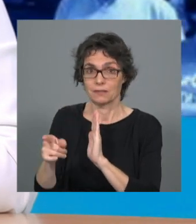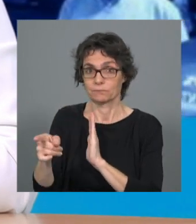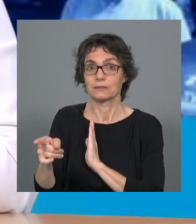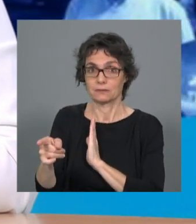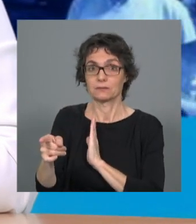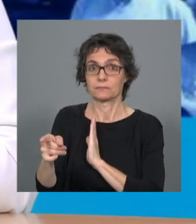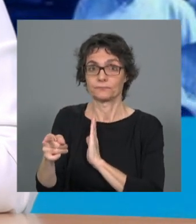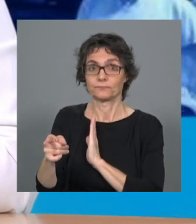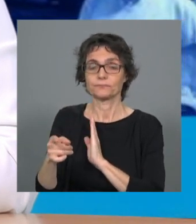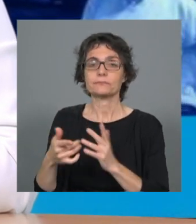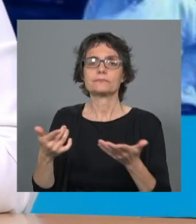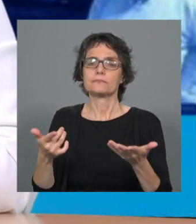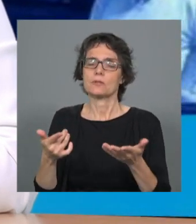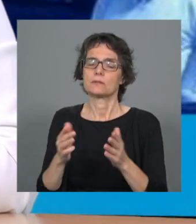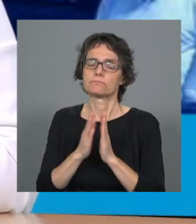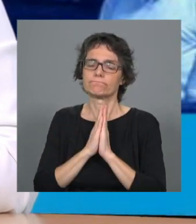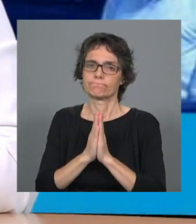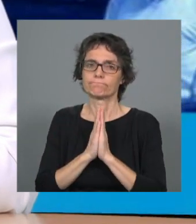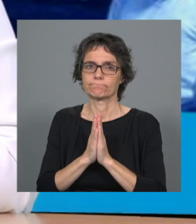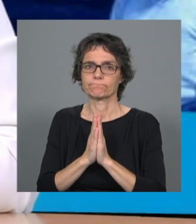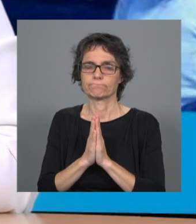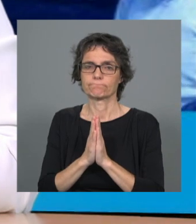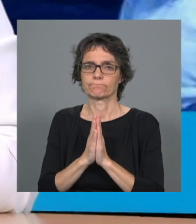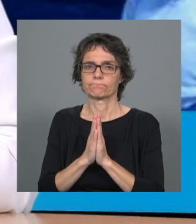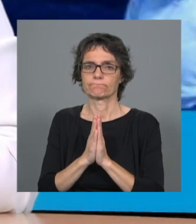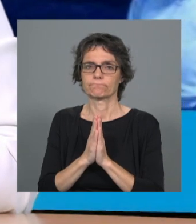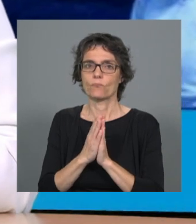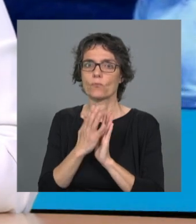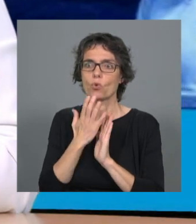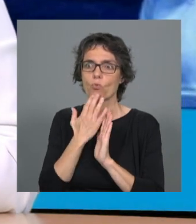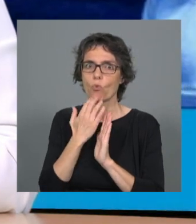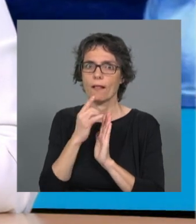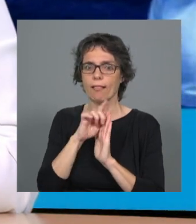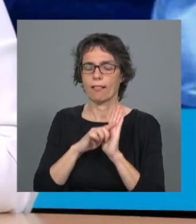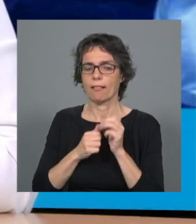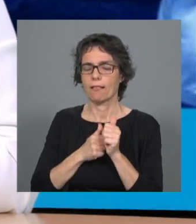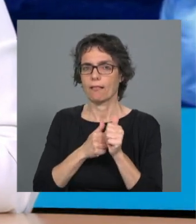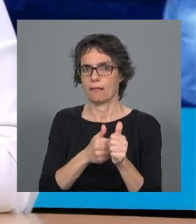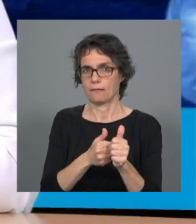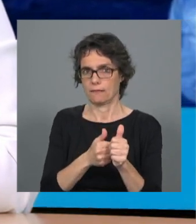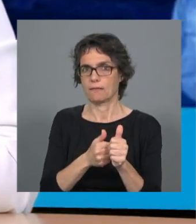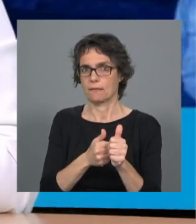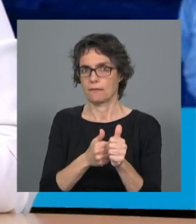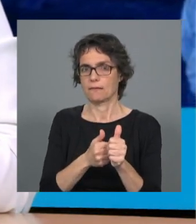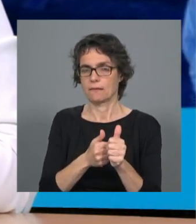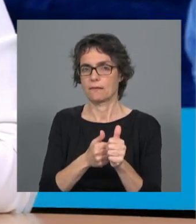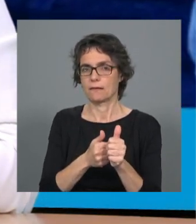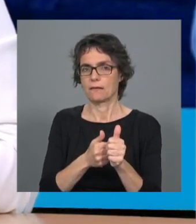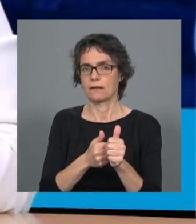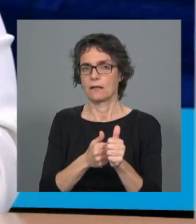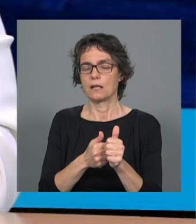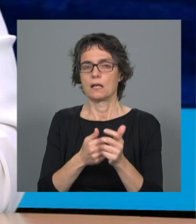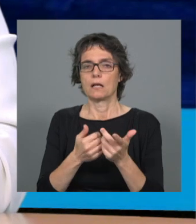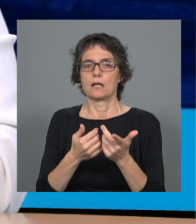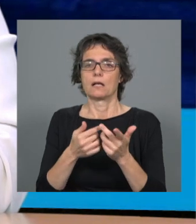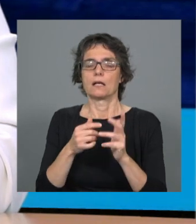intensivos, por isso devemos manter os cuidados, também não uns cuidados excessivos,